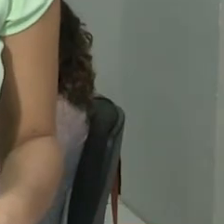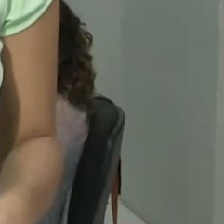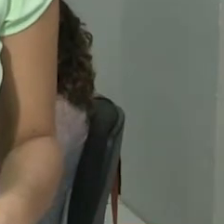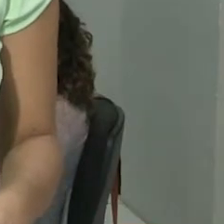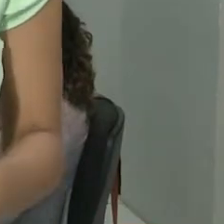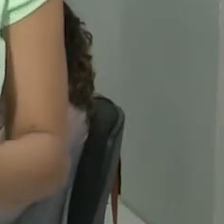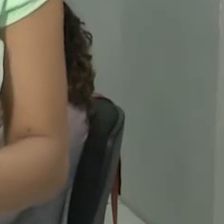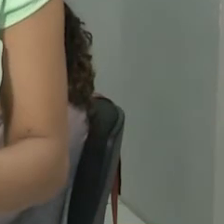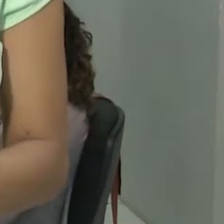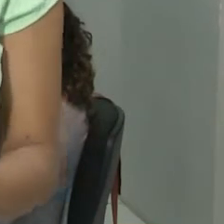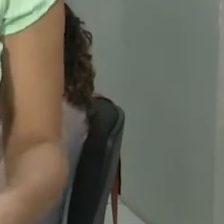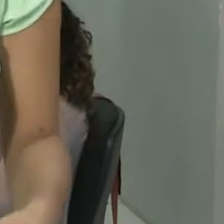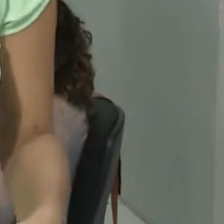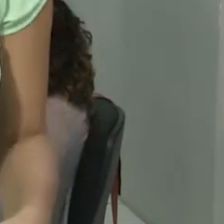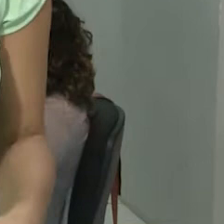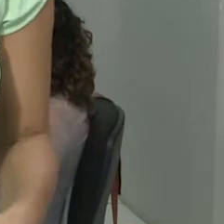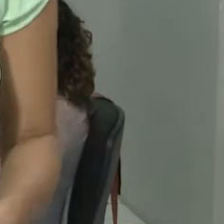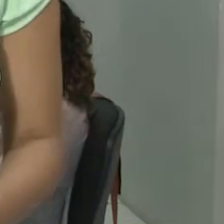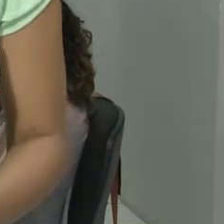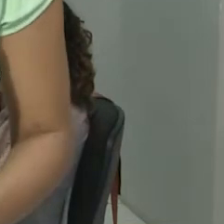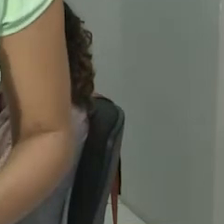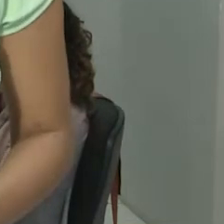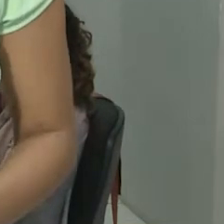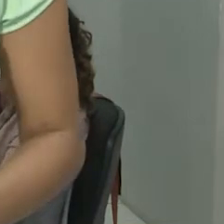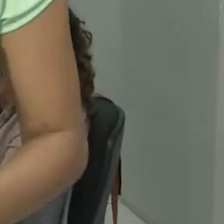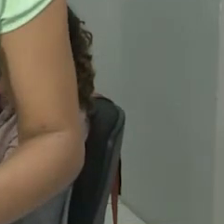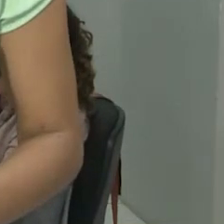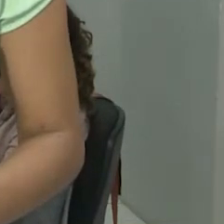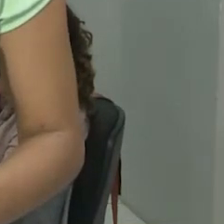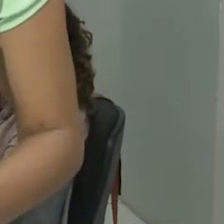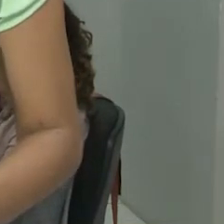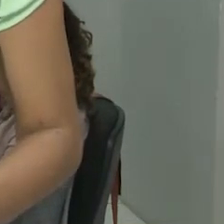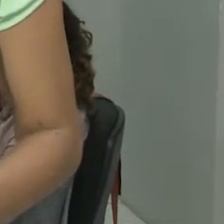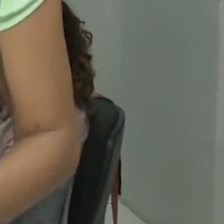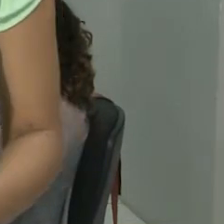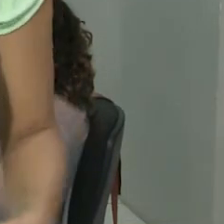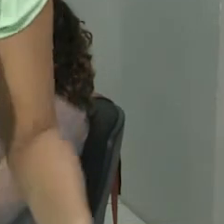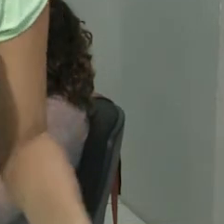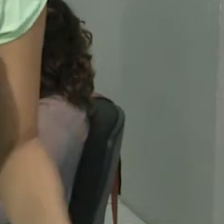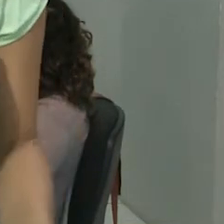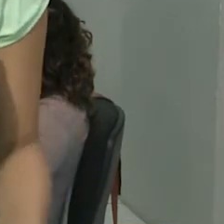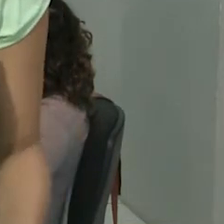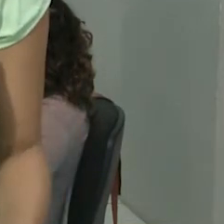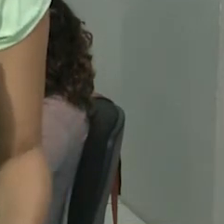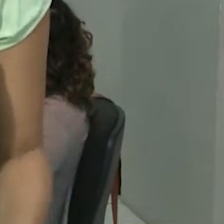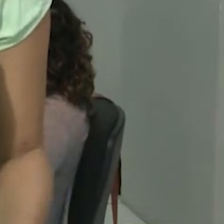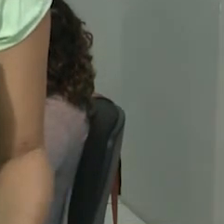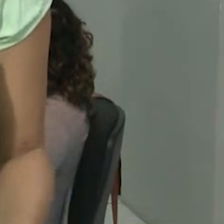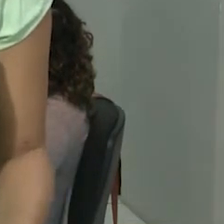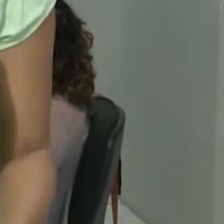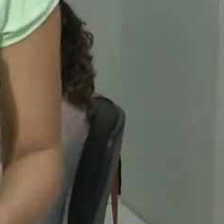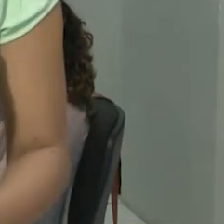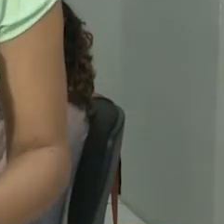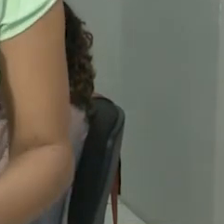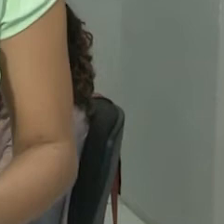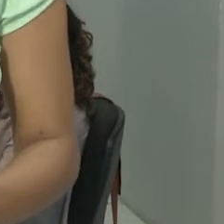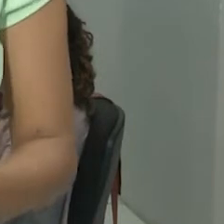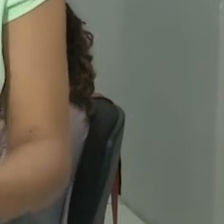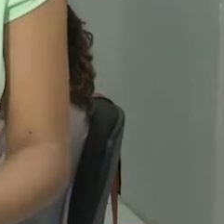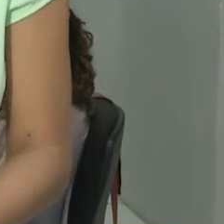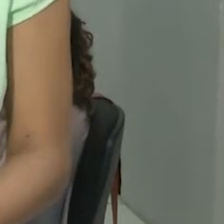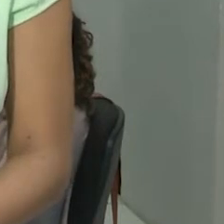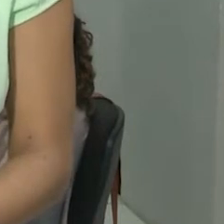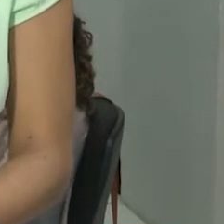Vamos falar agora sobre uma delícia que caiu no gosto do brasileiro. Eu estou falando da pizza. Na região metropolitana de Fortaleza está acontecendo